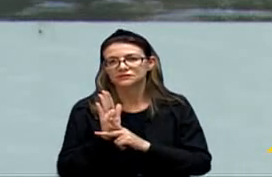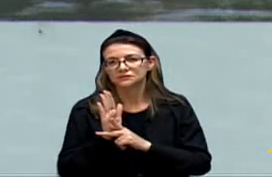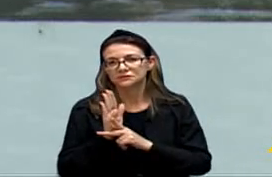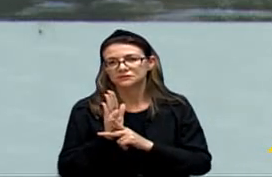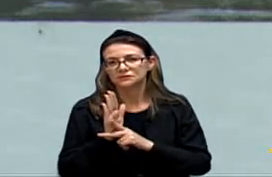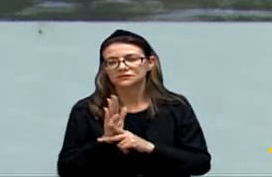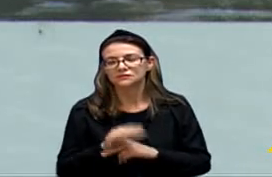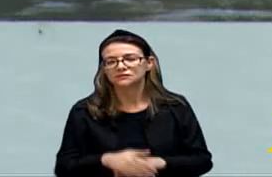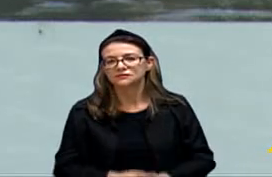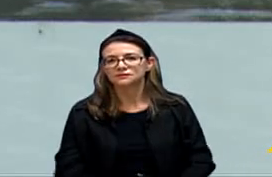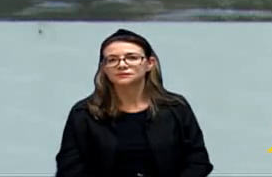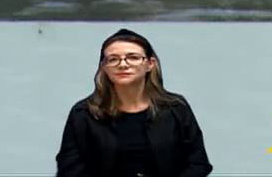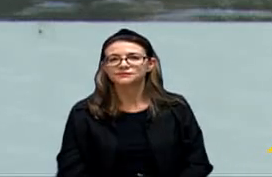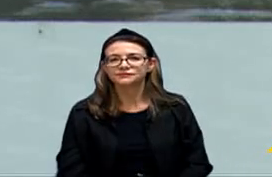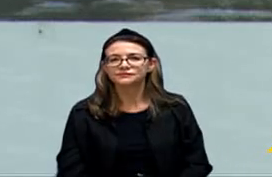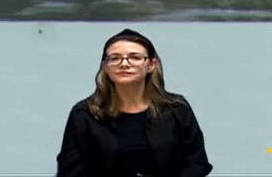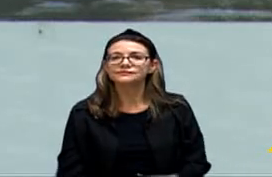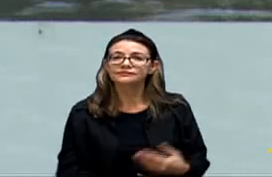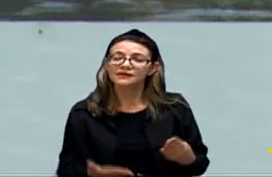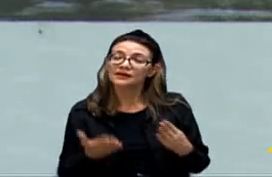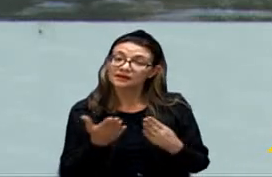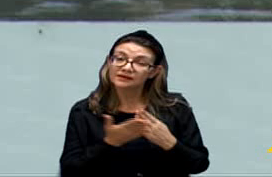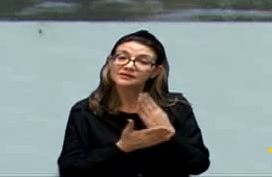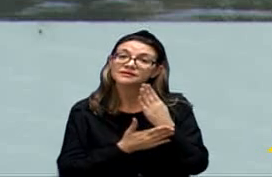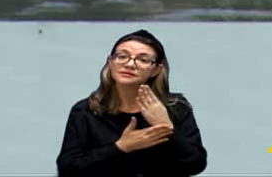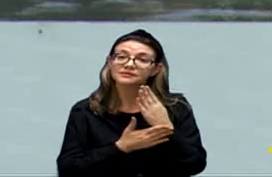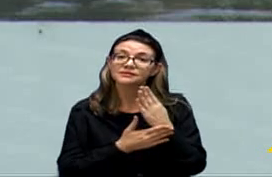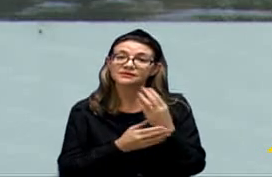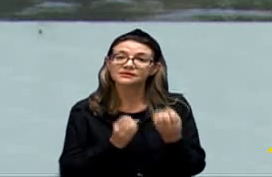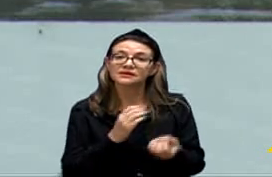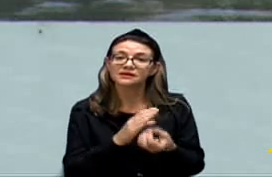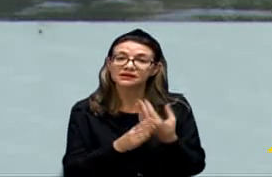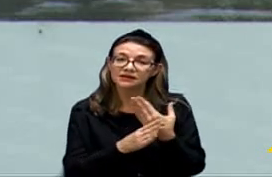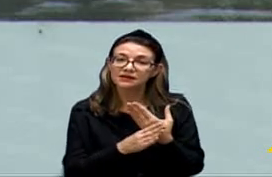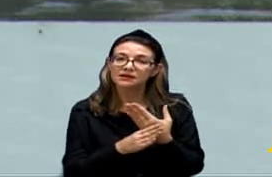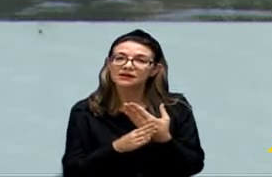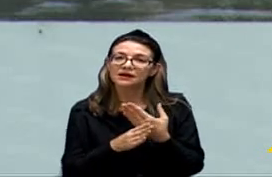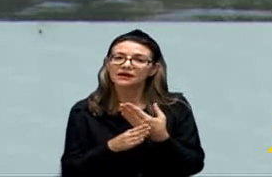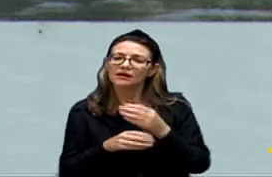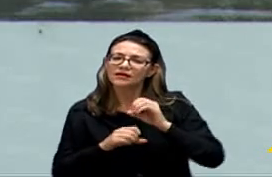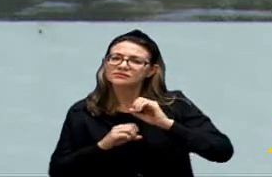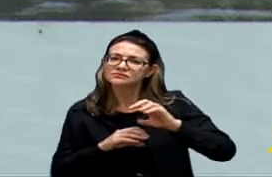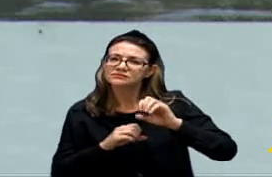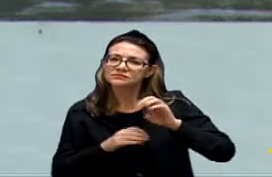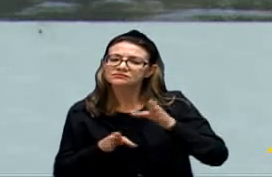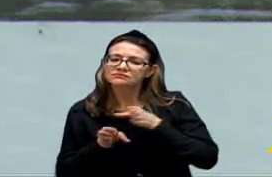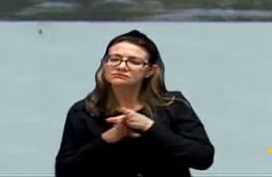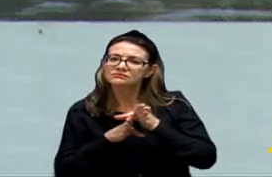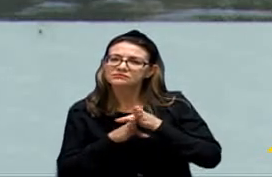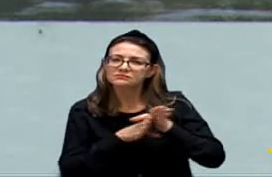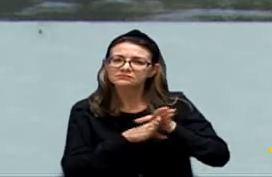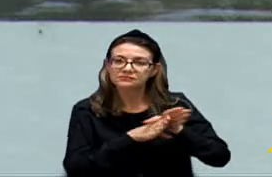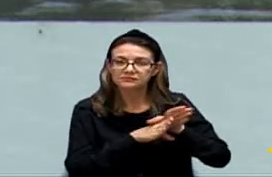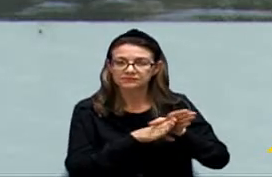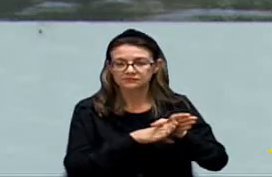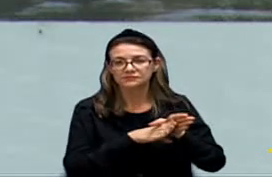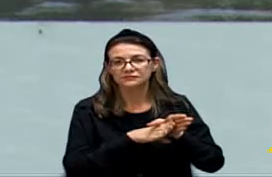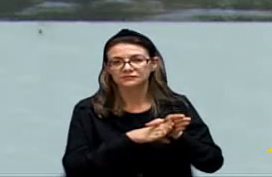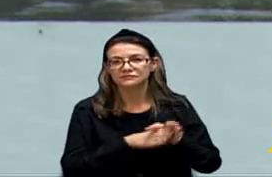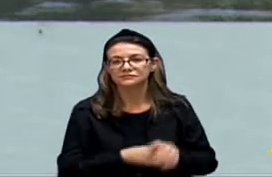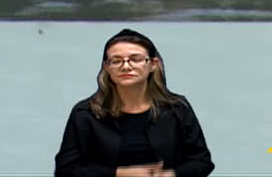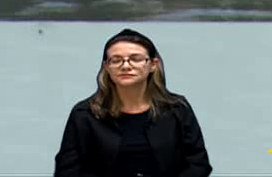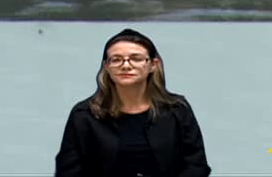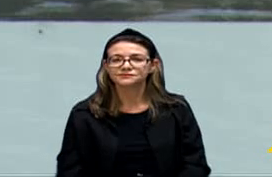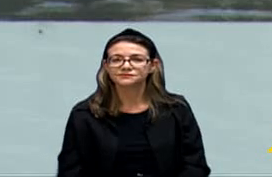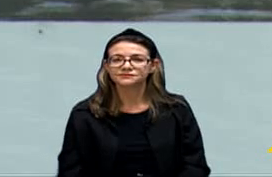preferencialmente pudéssemos aprovar e criarmos um disciplinamento na cidade de Sorocaba para que possa tratar desse assunto Italo